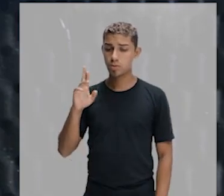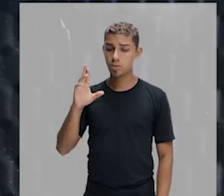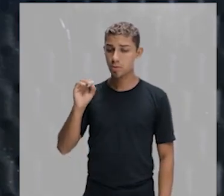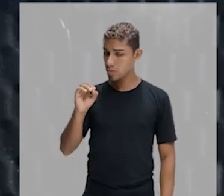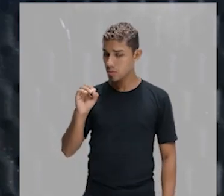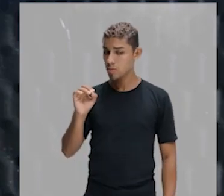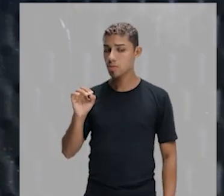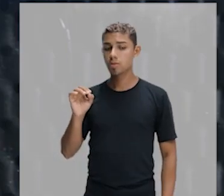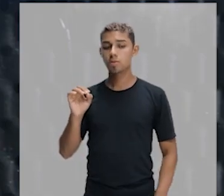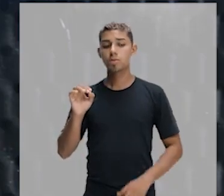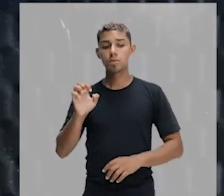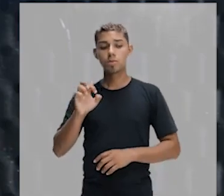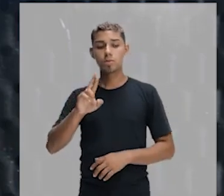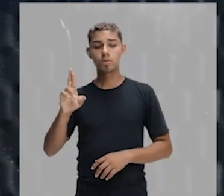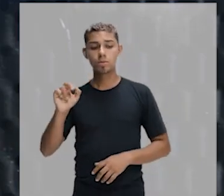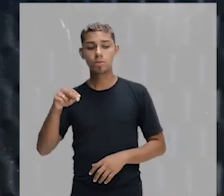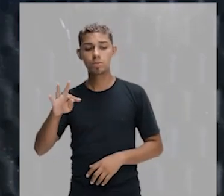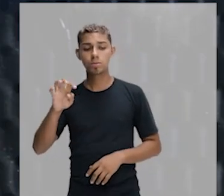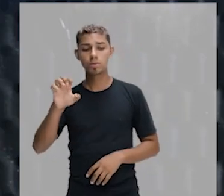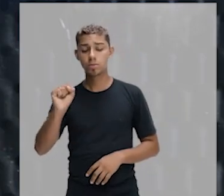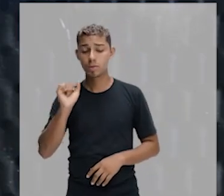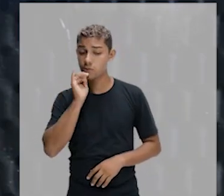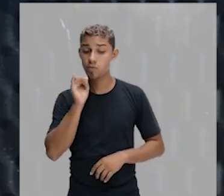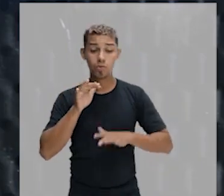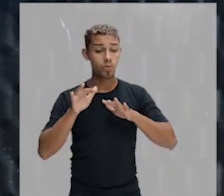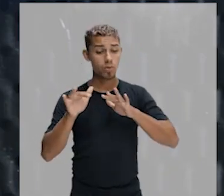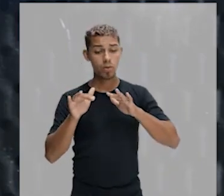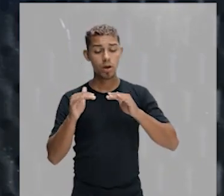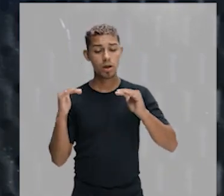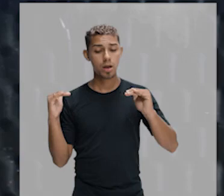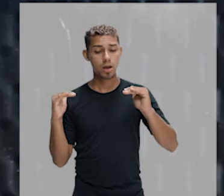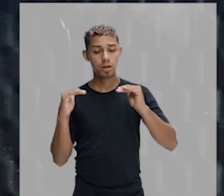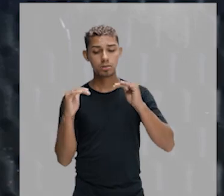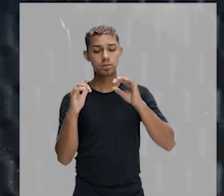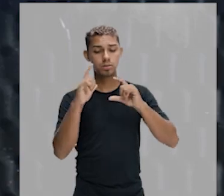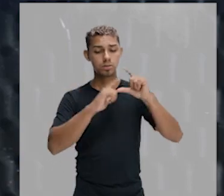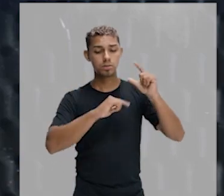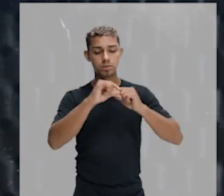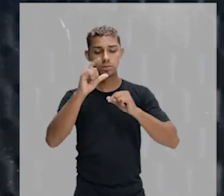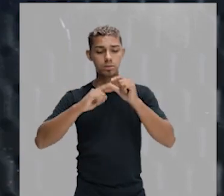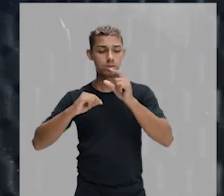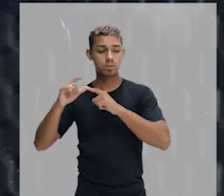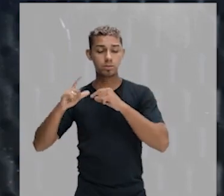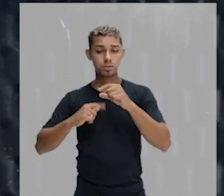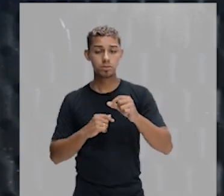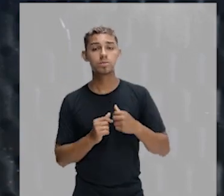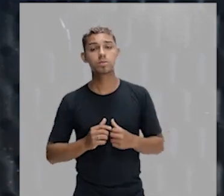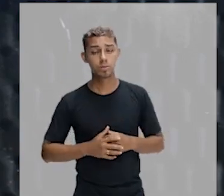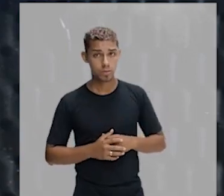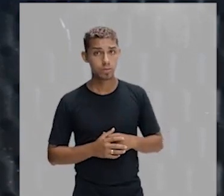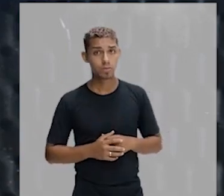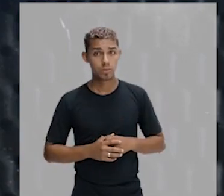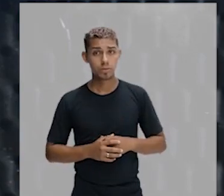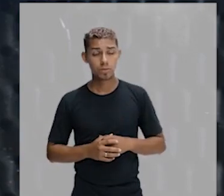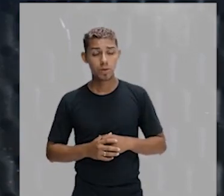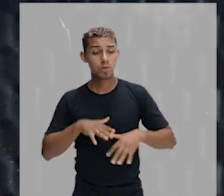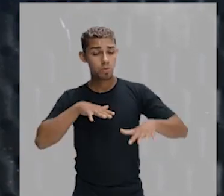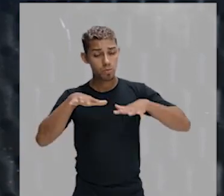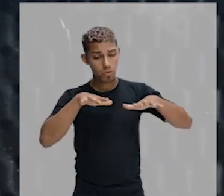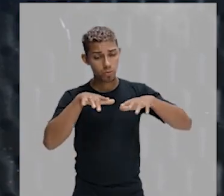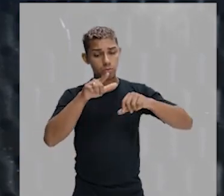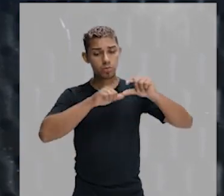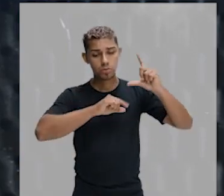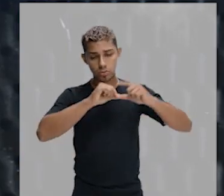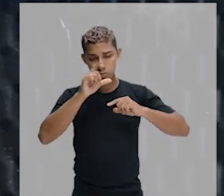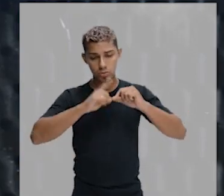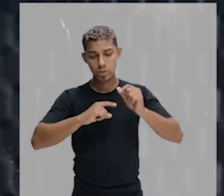se movem em relação às estrelas, tá, ok? O movimento das estrelas, bem como nós vimos lá na